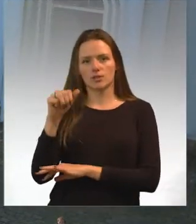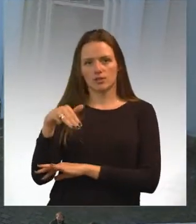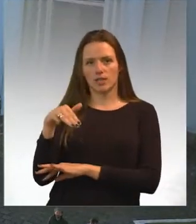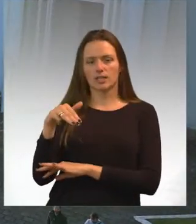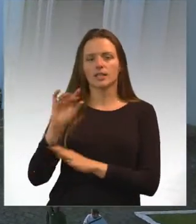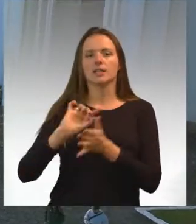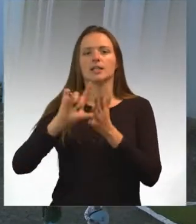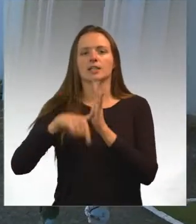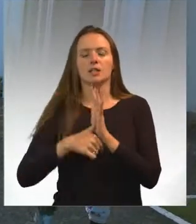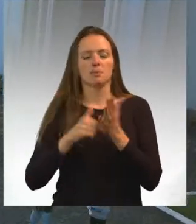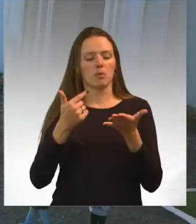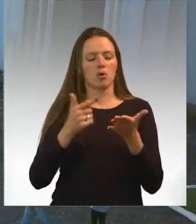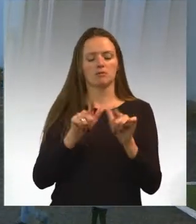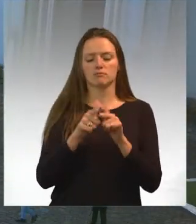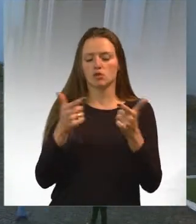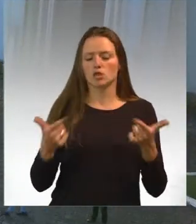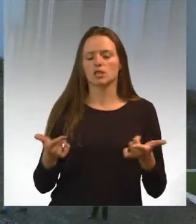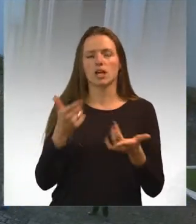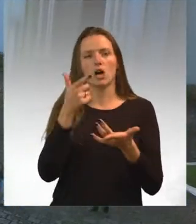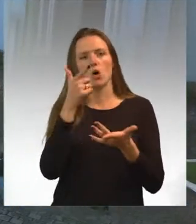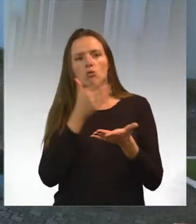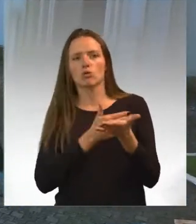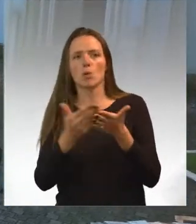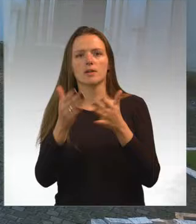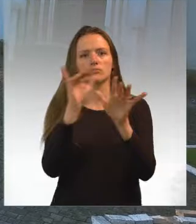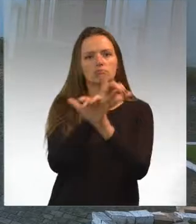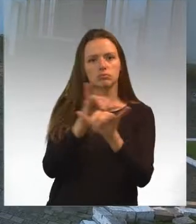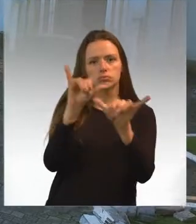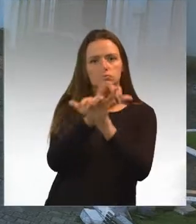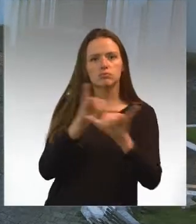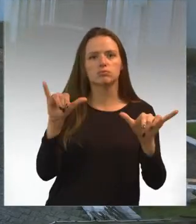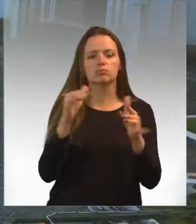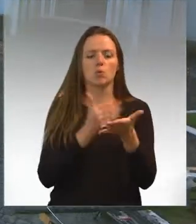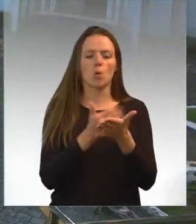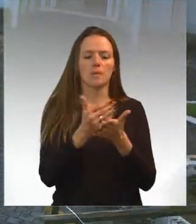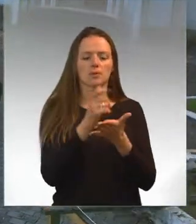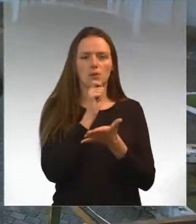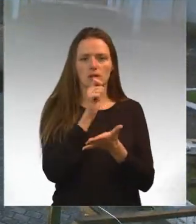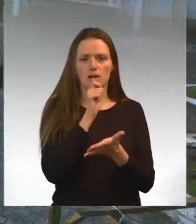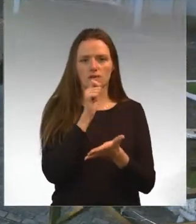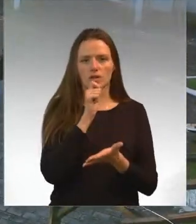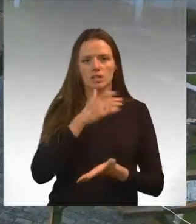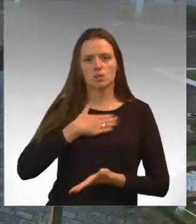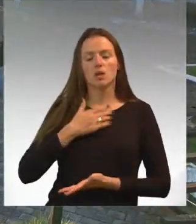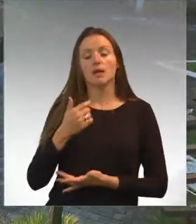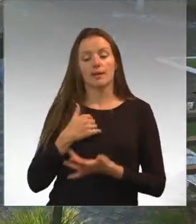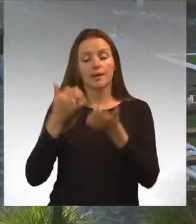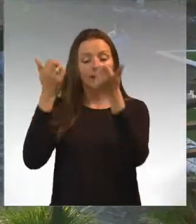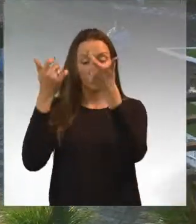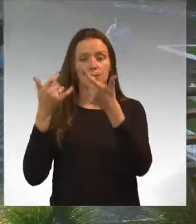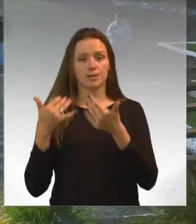jornais começaram a publicar muita coisa, a me entrevistar. E eu explicava que